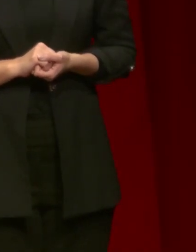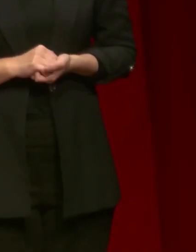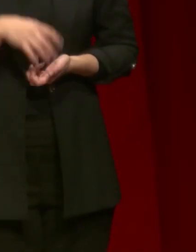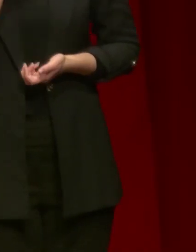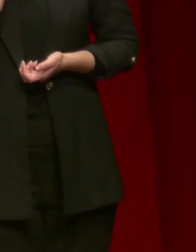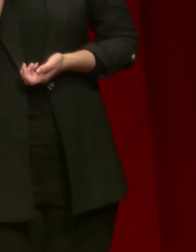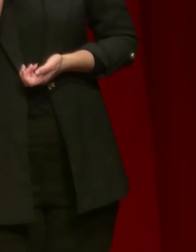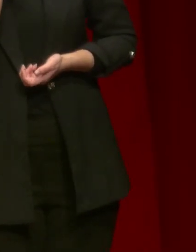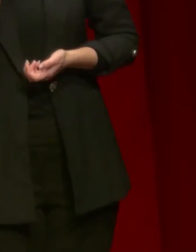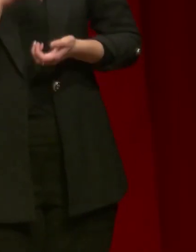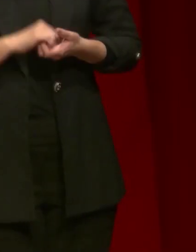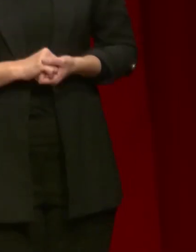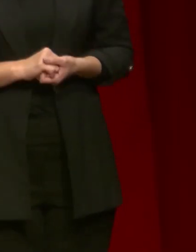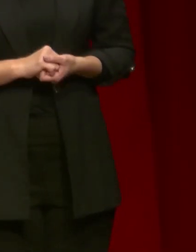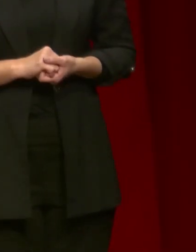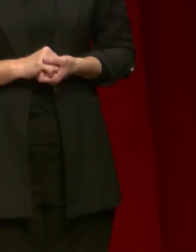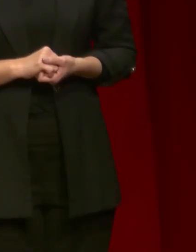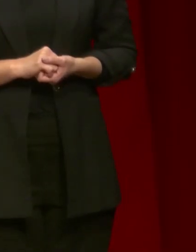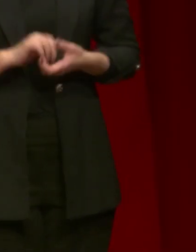Conhecimento. O que mais?